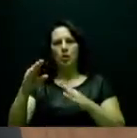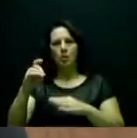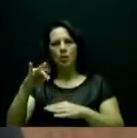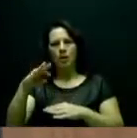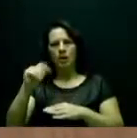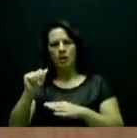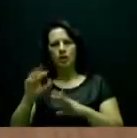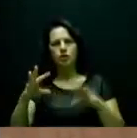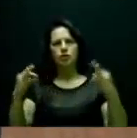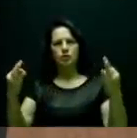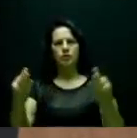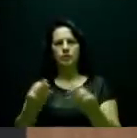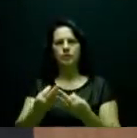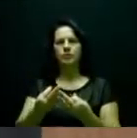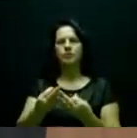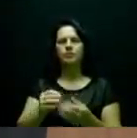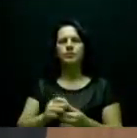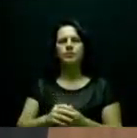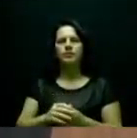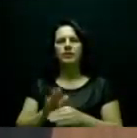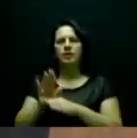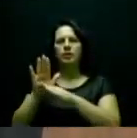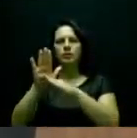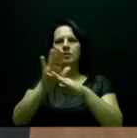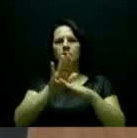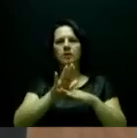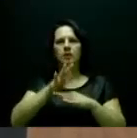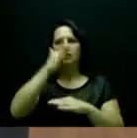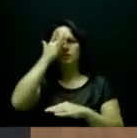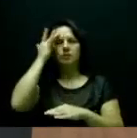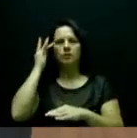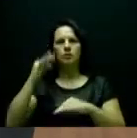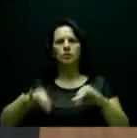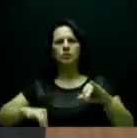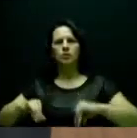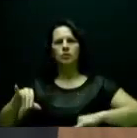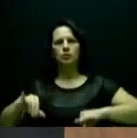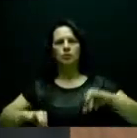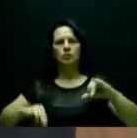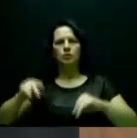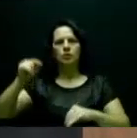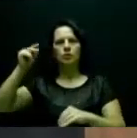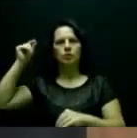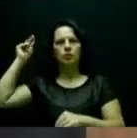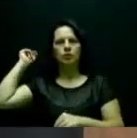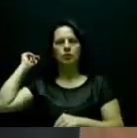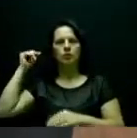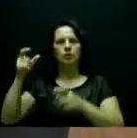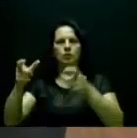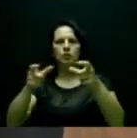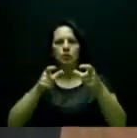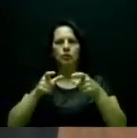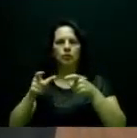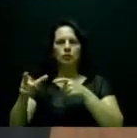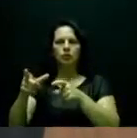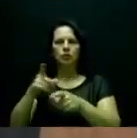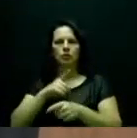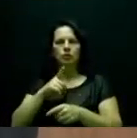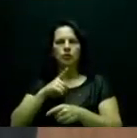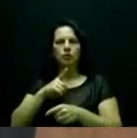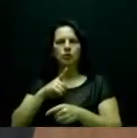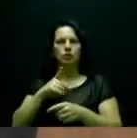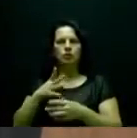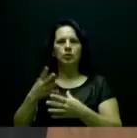perdão, para que nós possamos ajudar as pessoas que sofreram consequências nos seus bairros quando tivemos